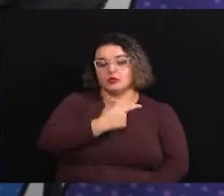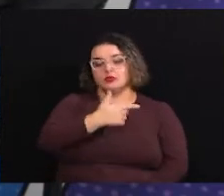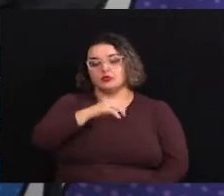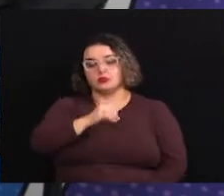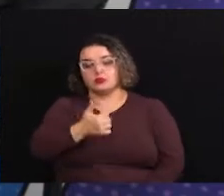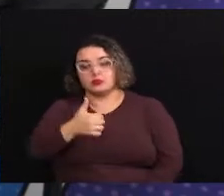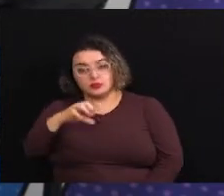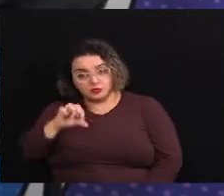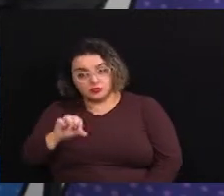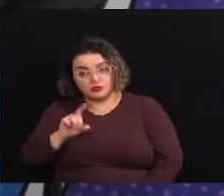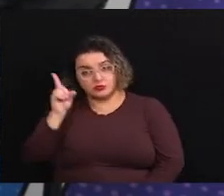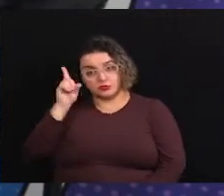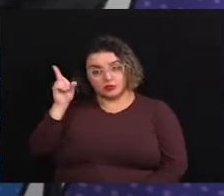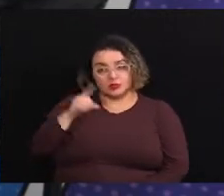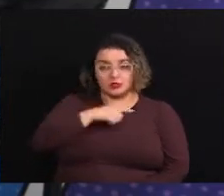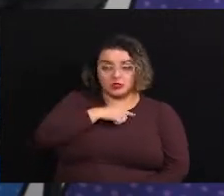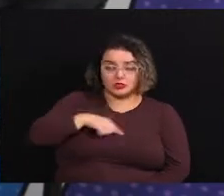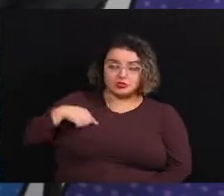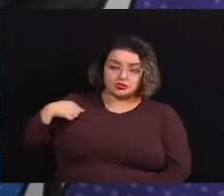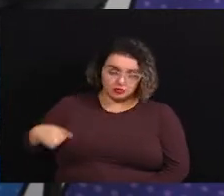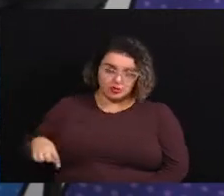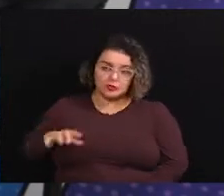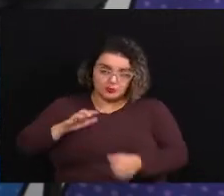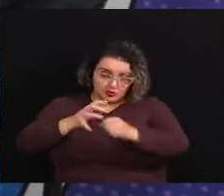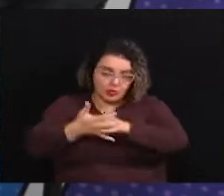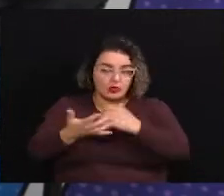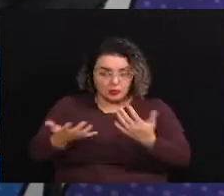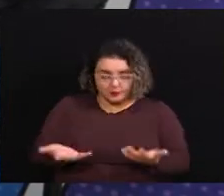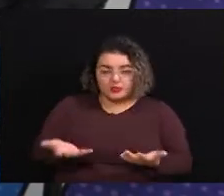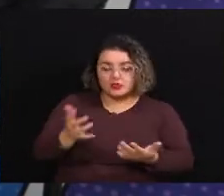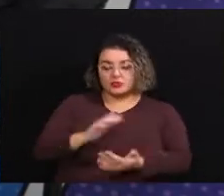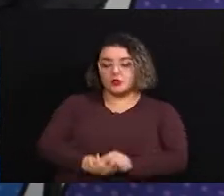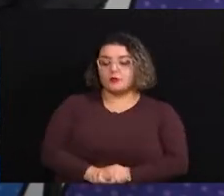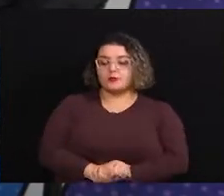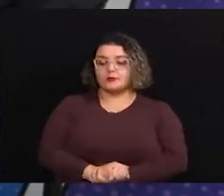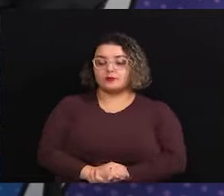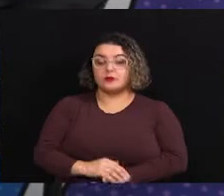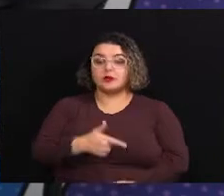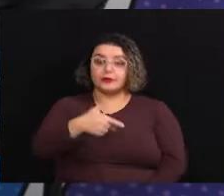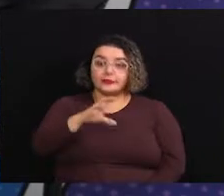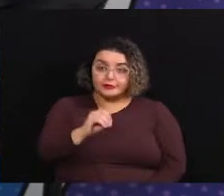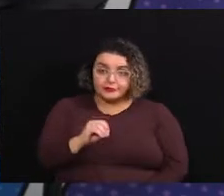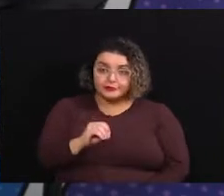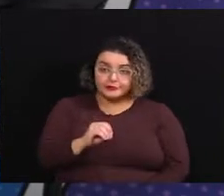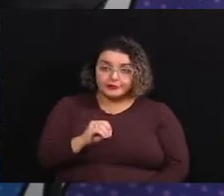na China, né, da Covid-19, e aí